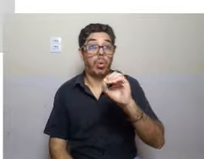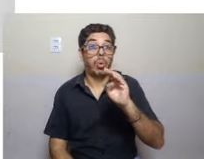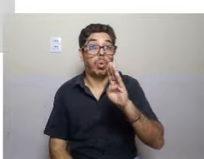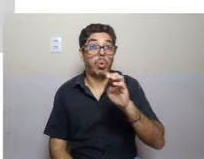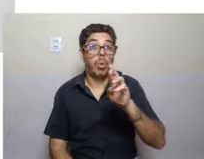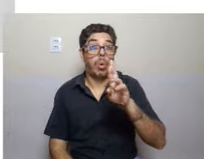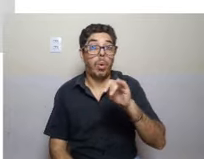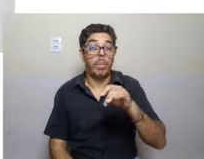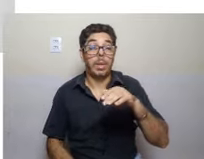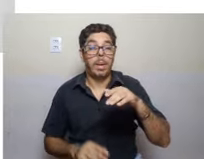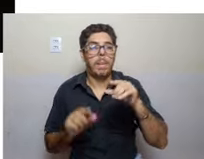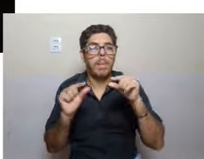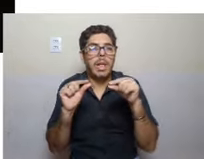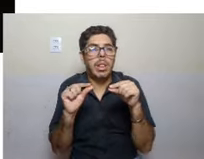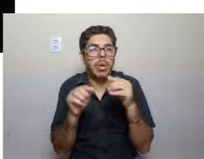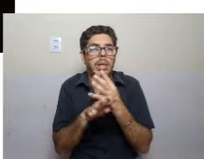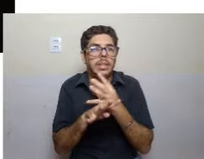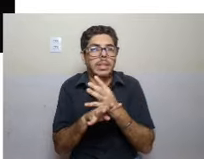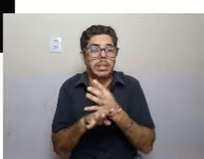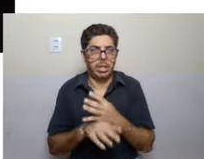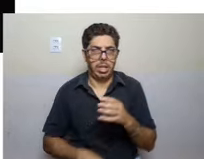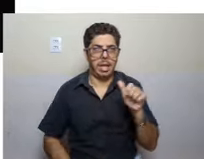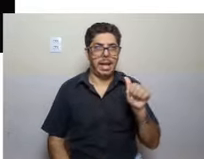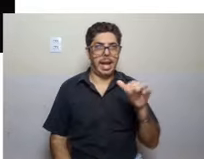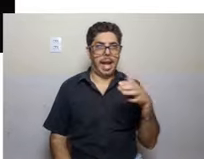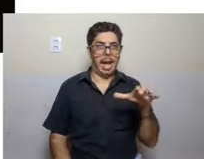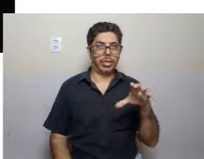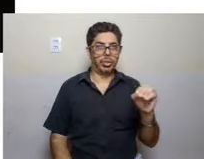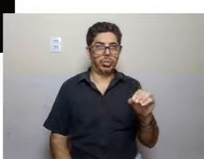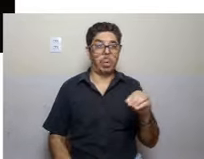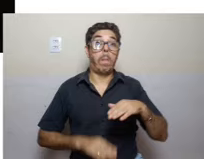de aço do mesmo tamanho.